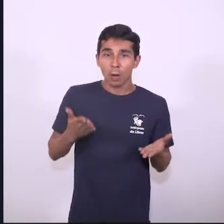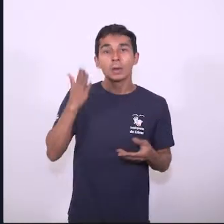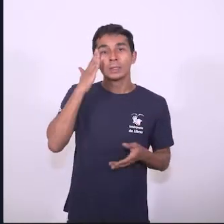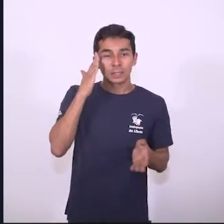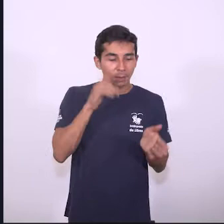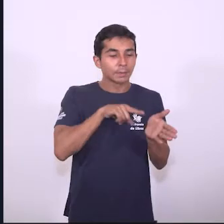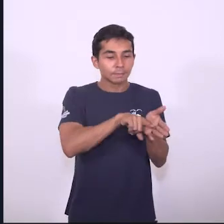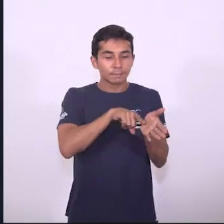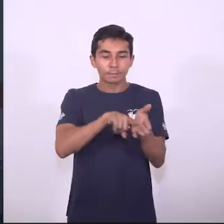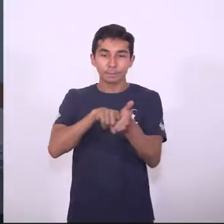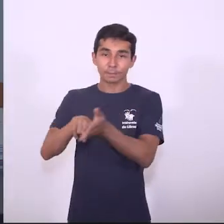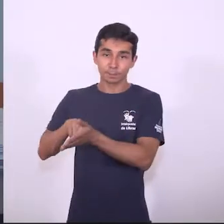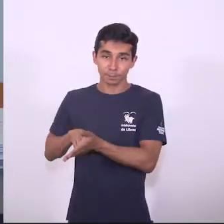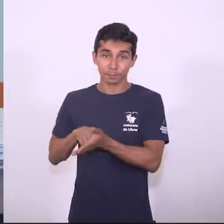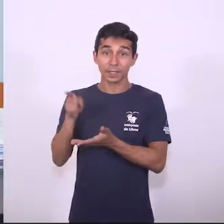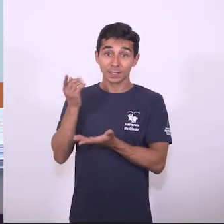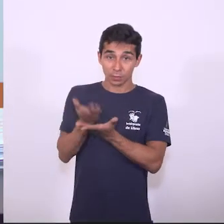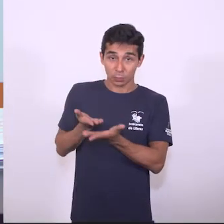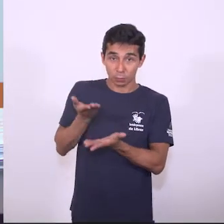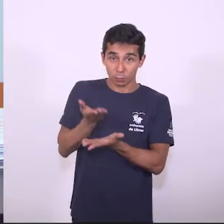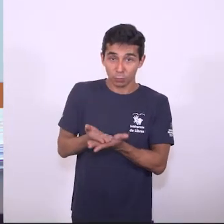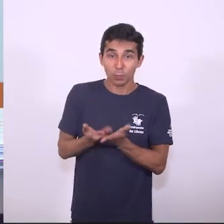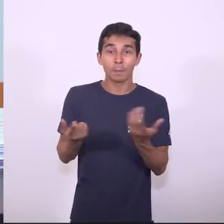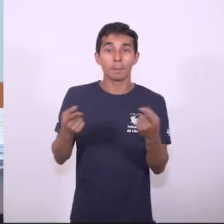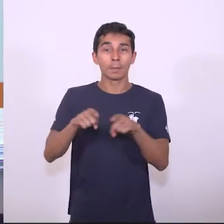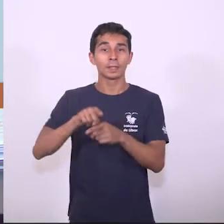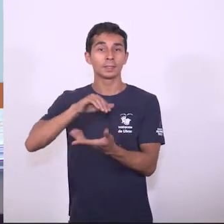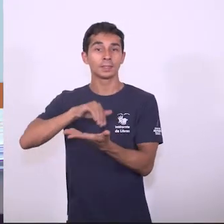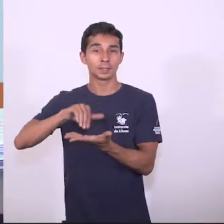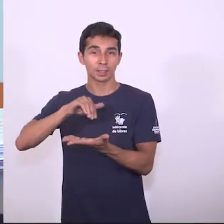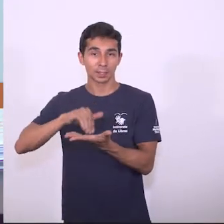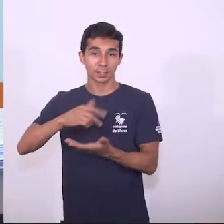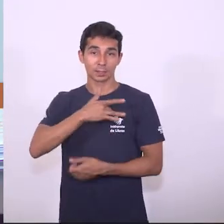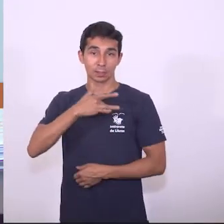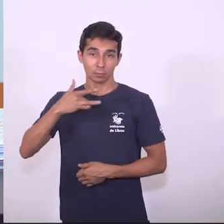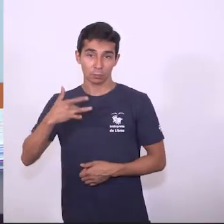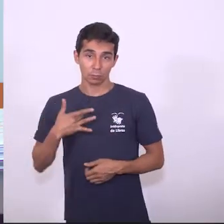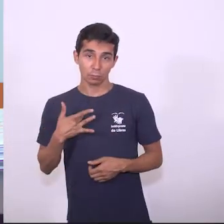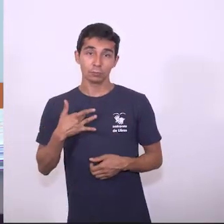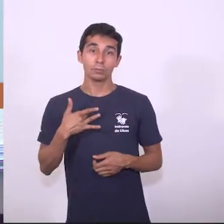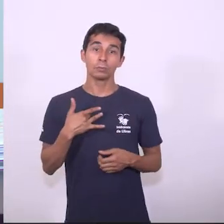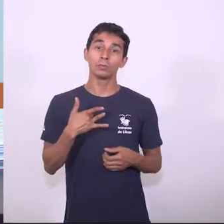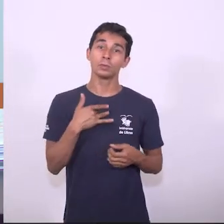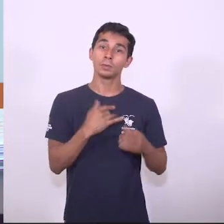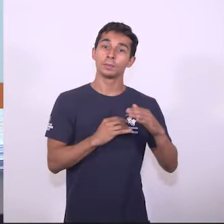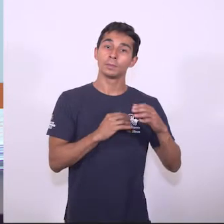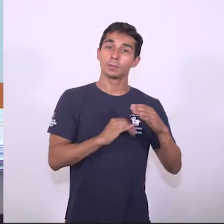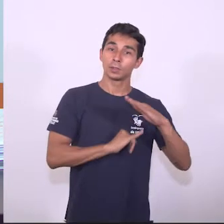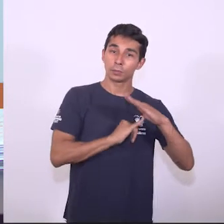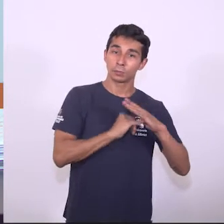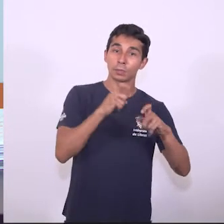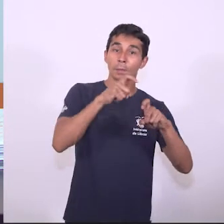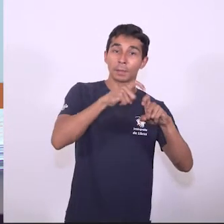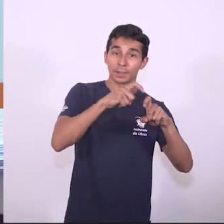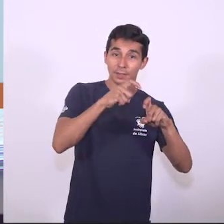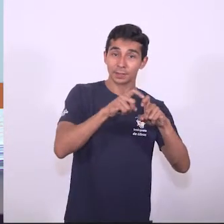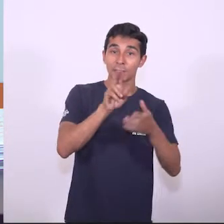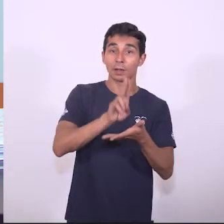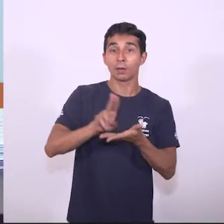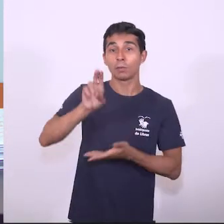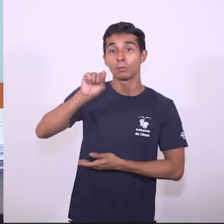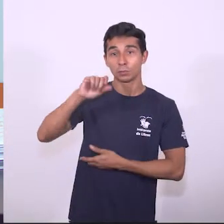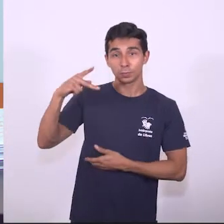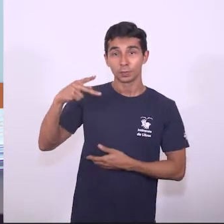que foi feito entre a Secretaria Municipal de Saúde e o Instituto de Medicina Tropical da USP, nós tomamos uma decisão de